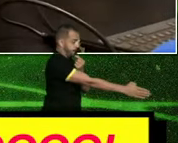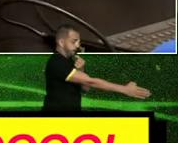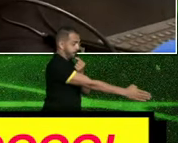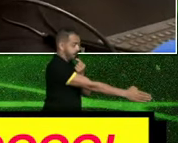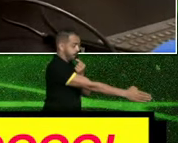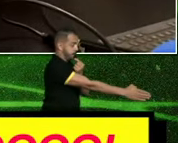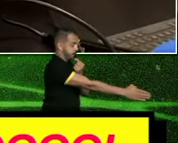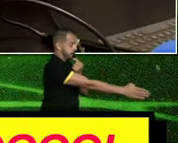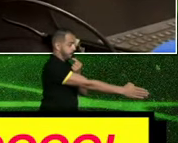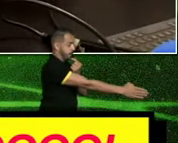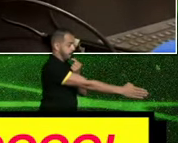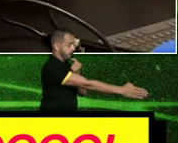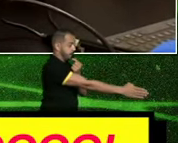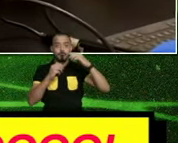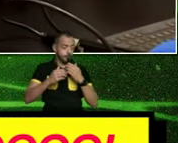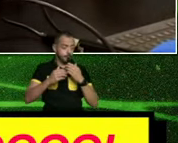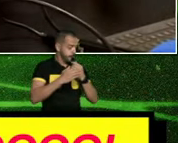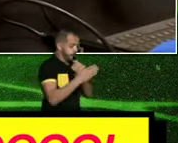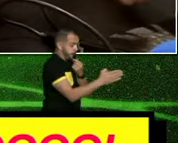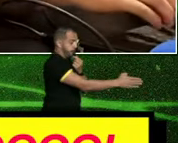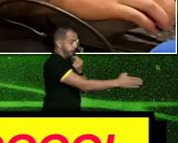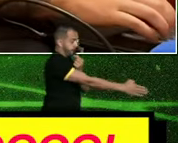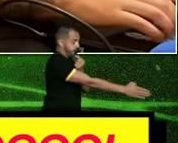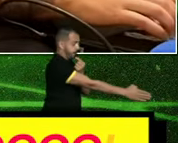galao de maluco